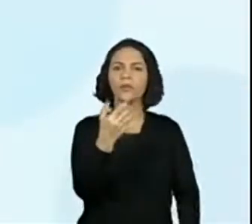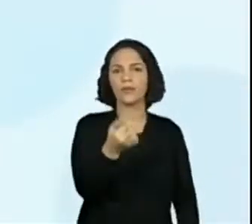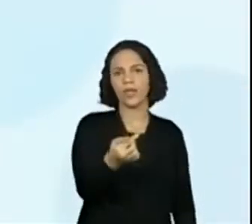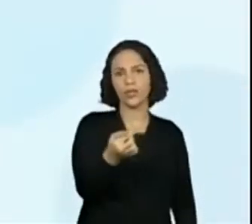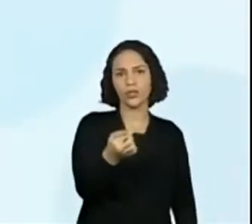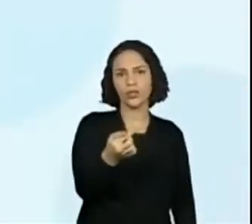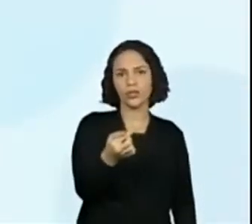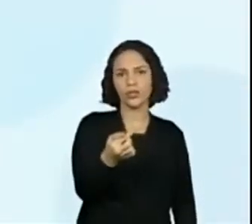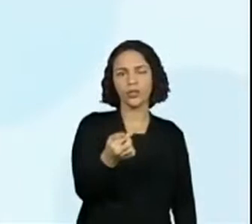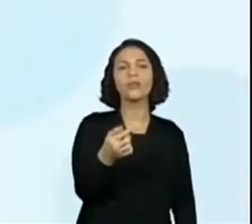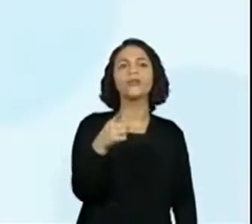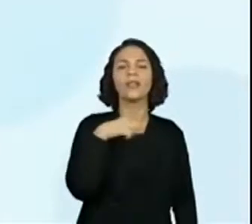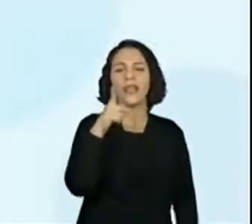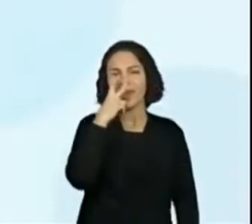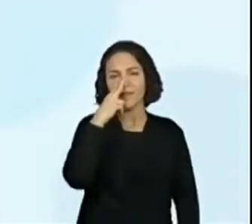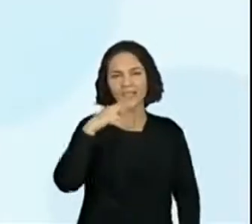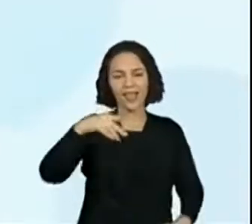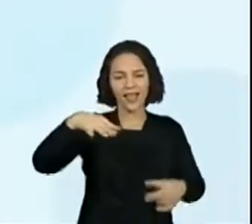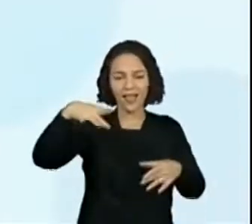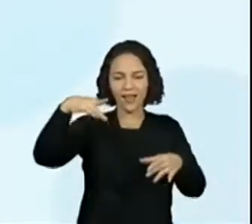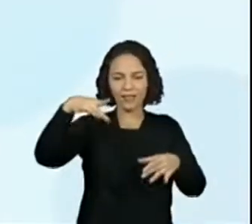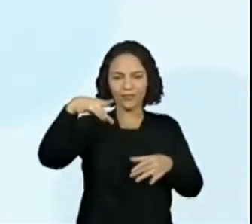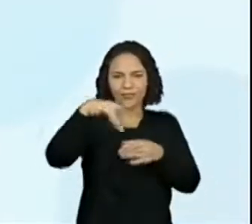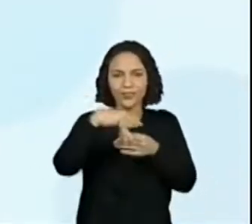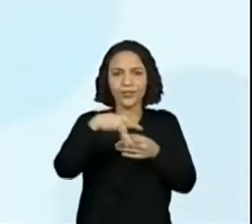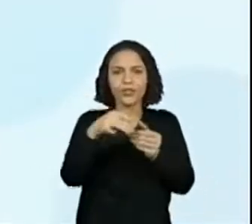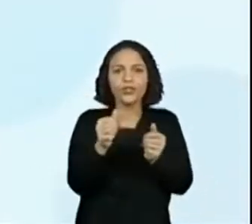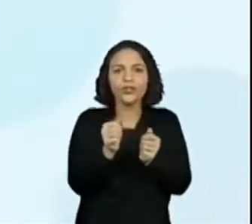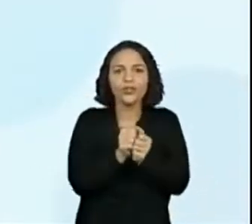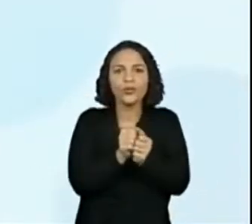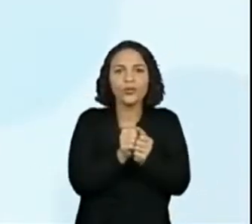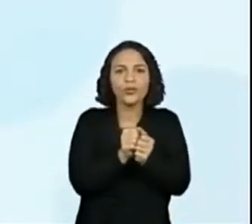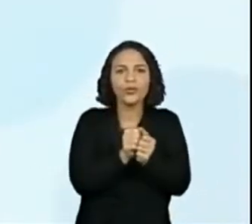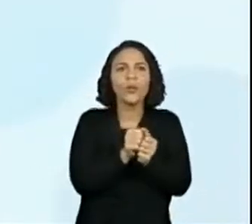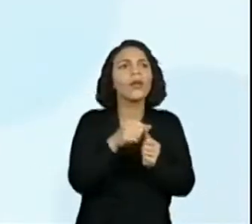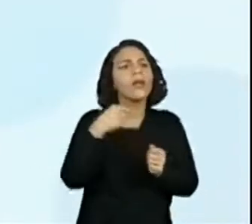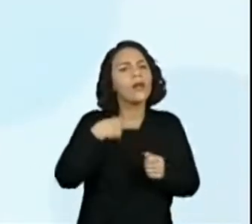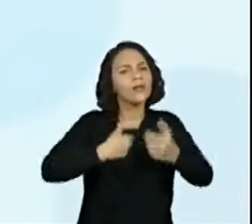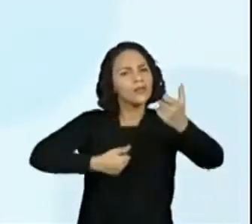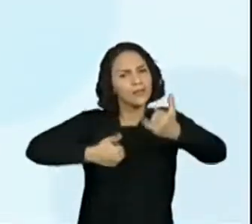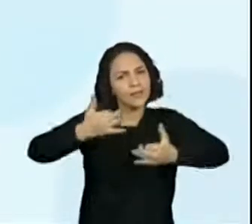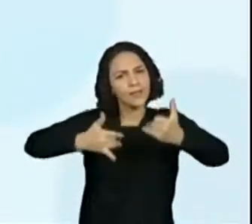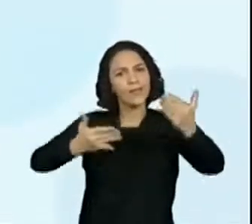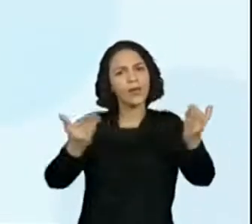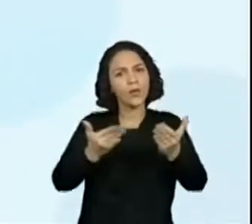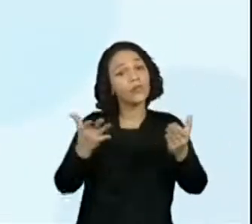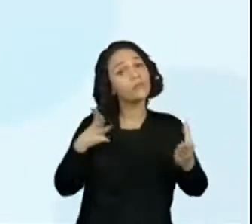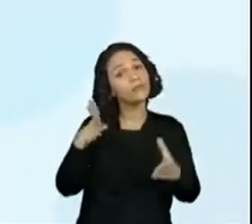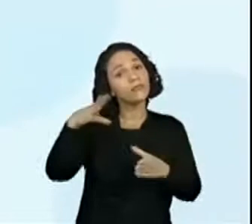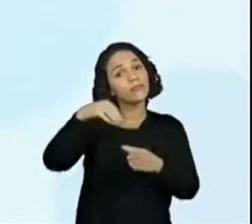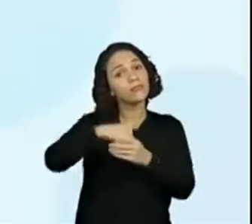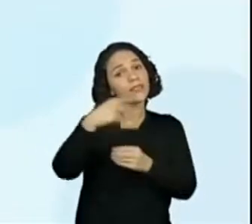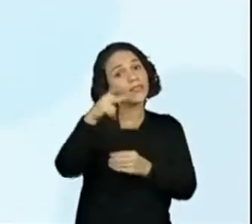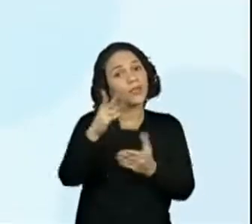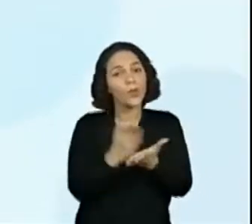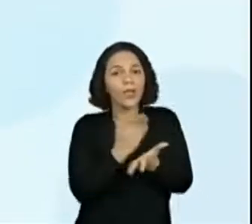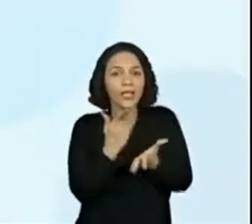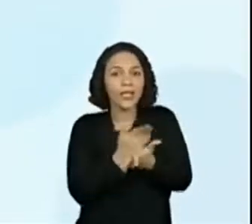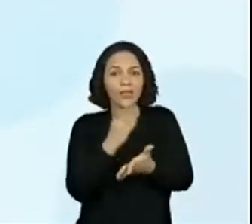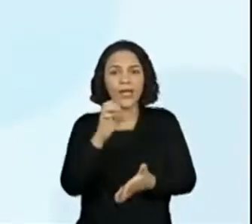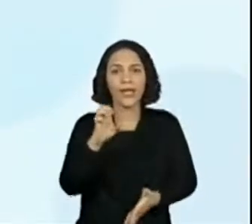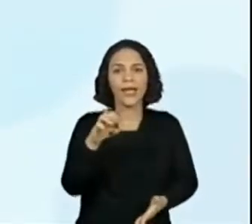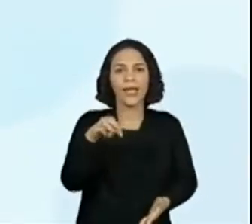47. É um anexo justamente de tudo isso que a gente viu aqui hoje, está lá no EMAI.